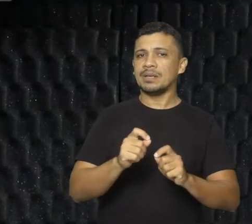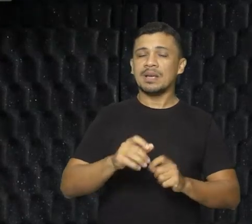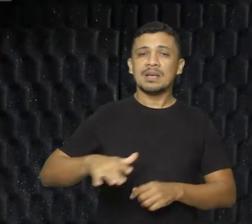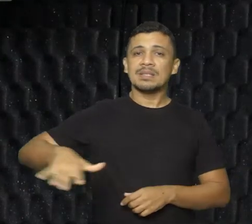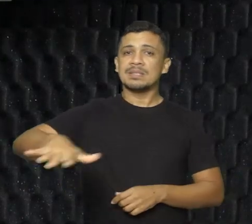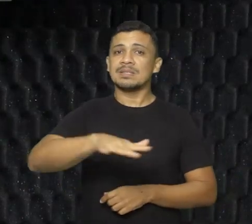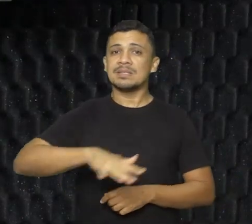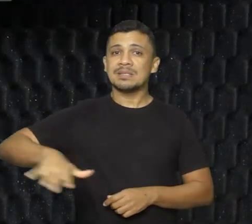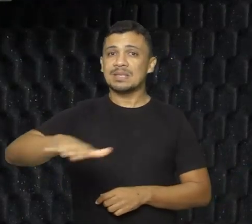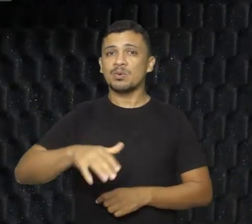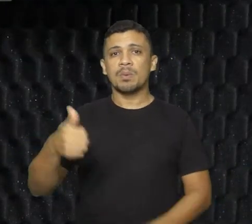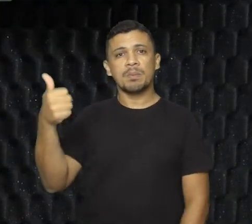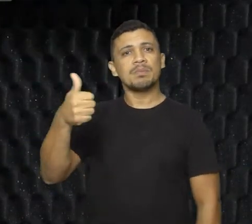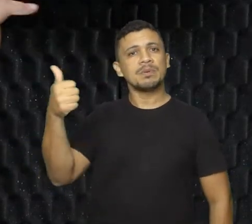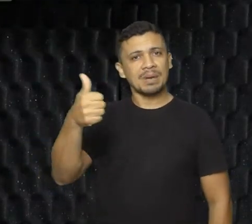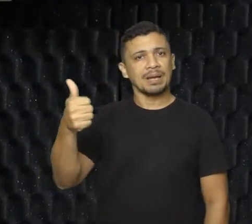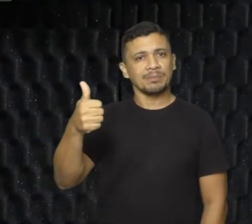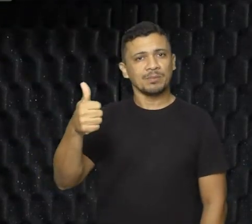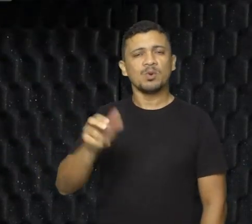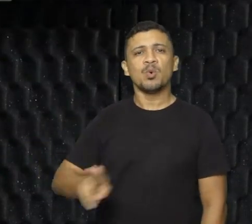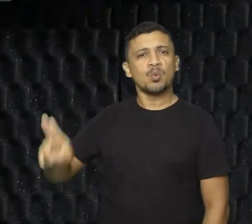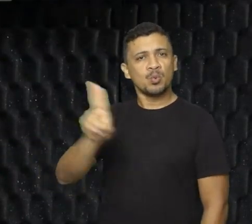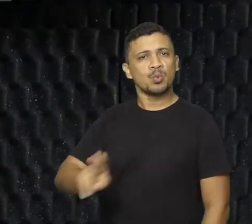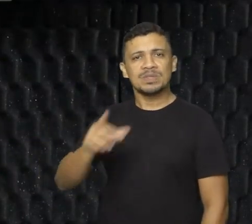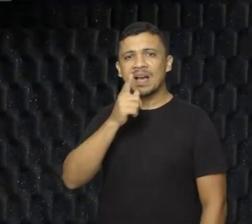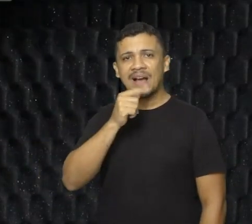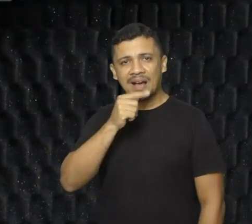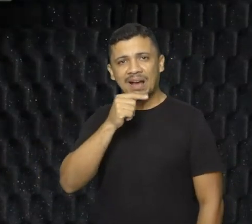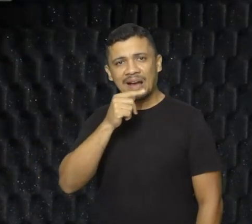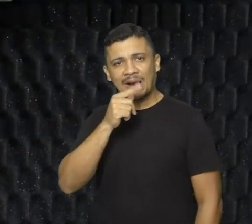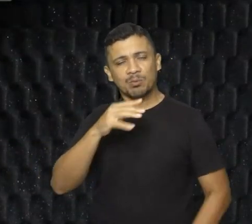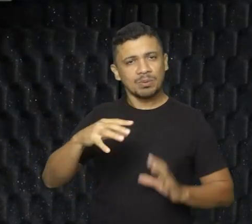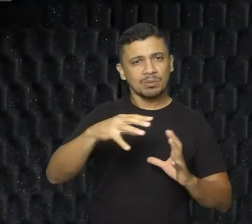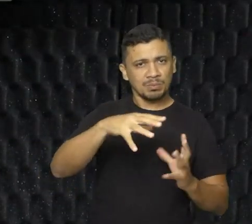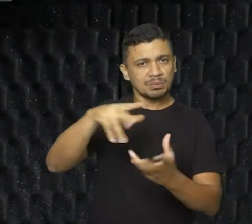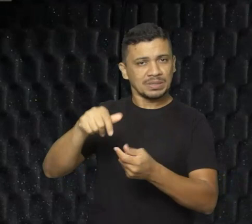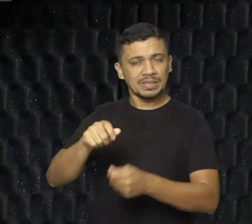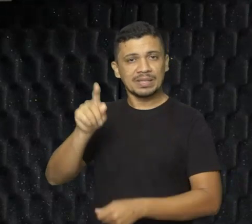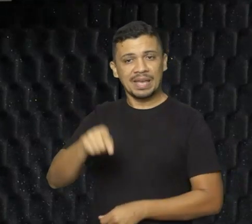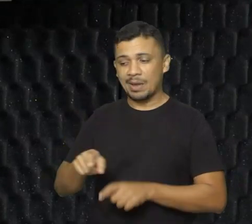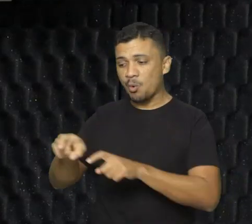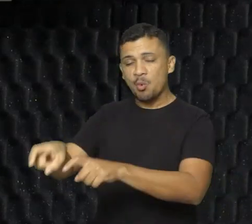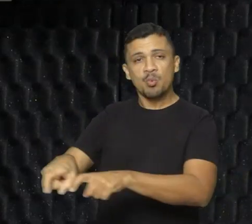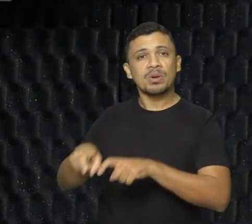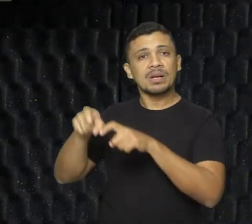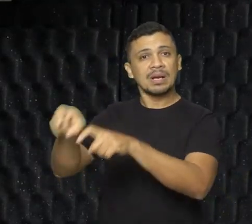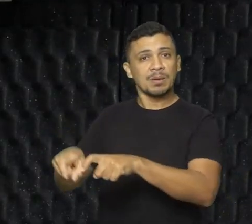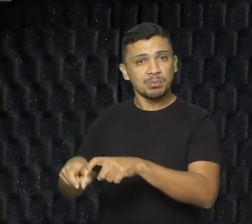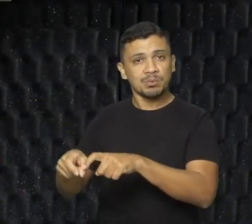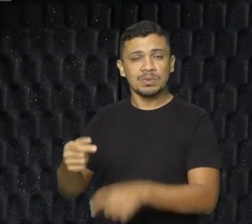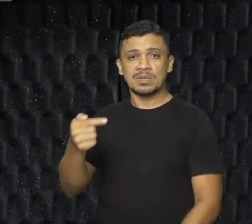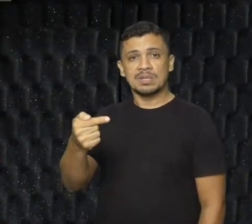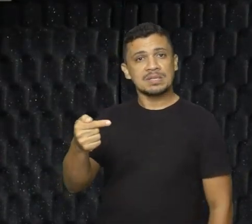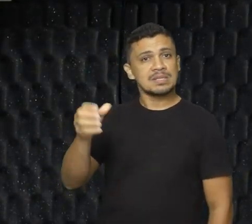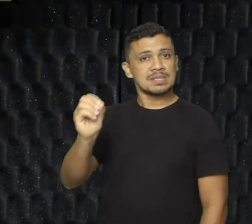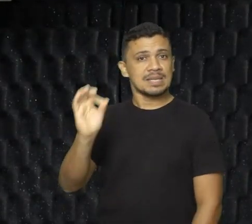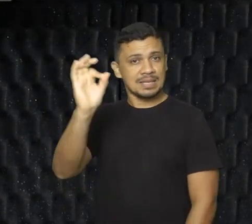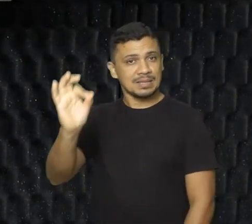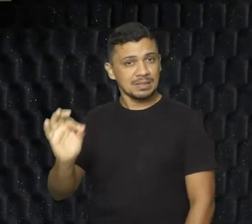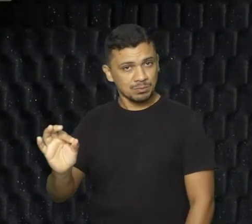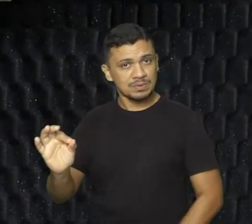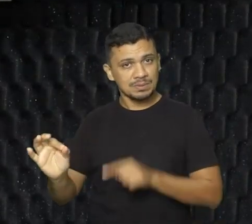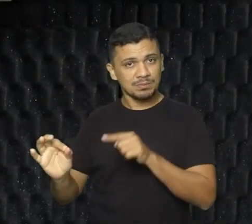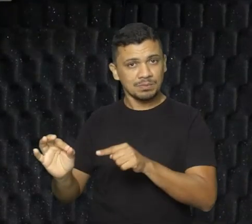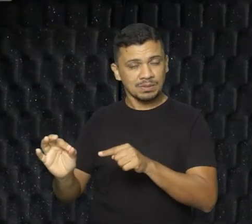primário. Quem mais consome a água doce do planeta é exatamente o campo. Cerca de 70%, 2/3 praticamente dessa água